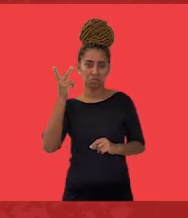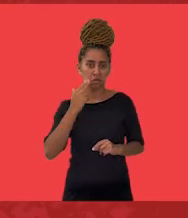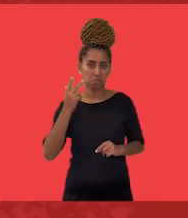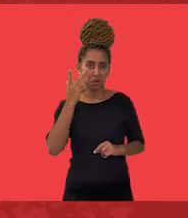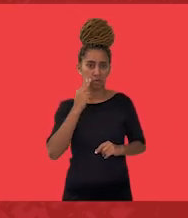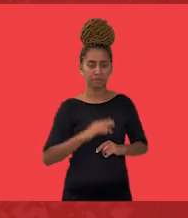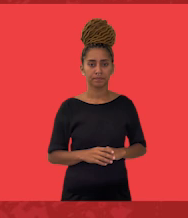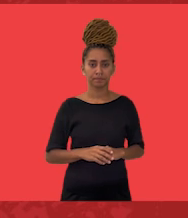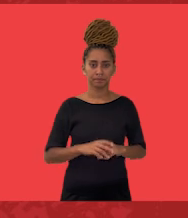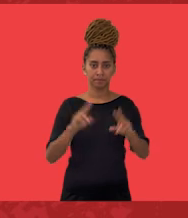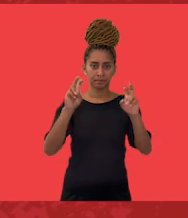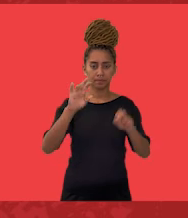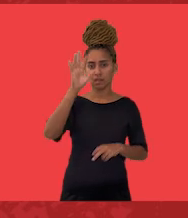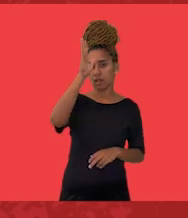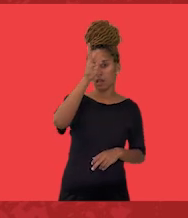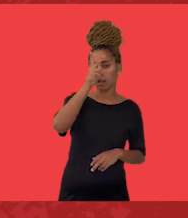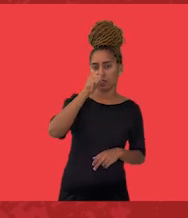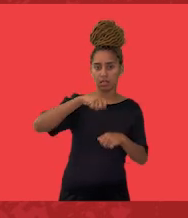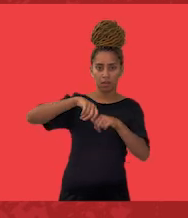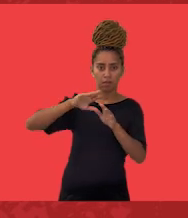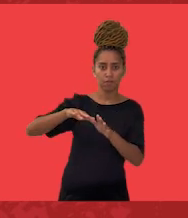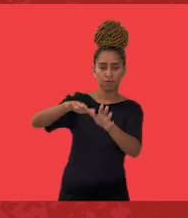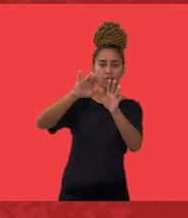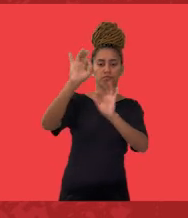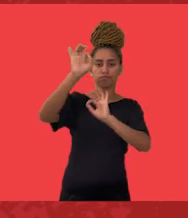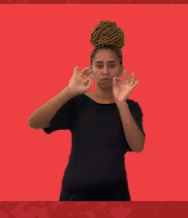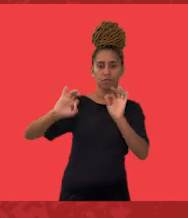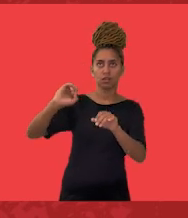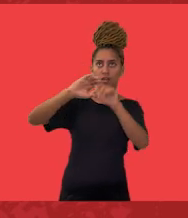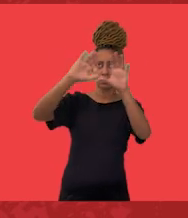Assim te amar.